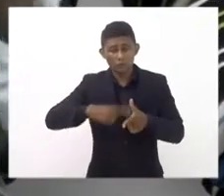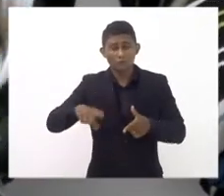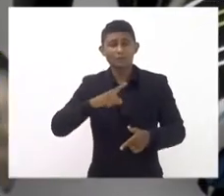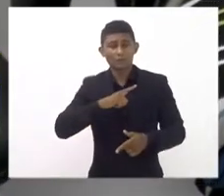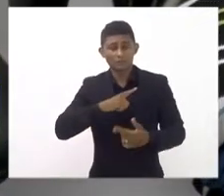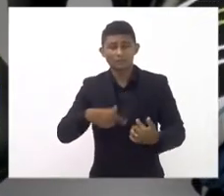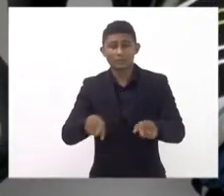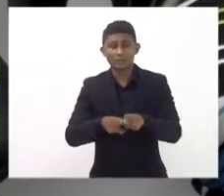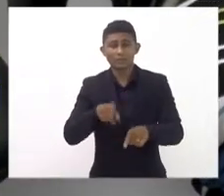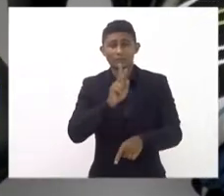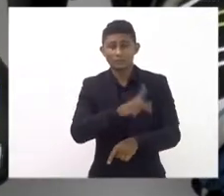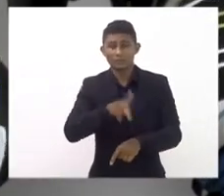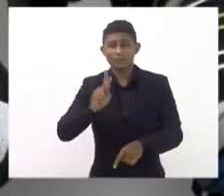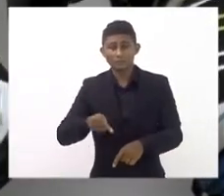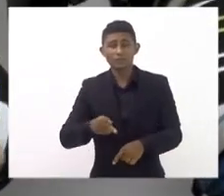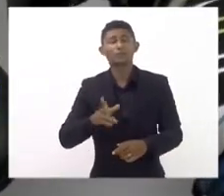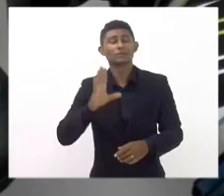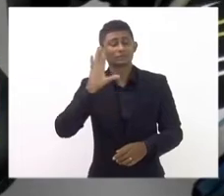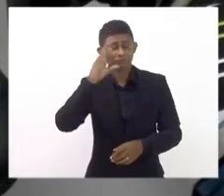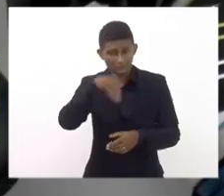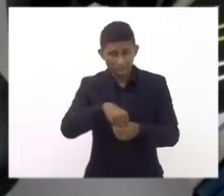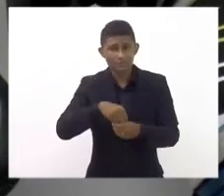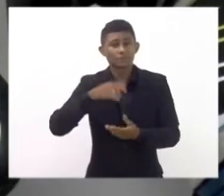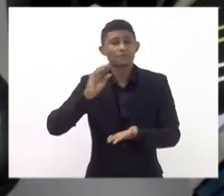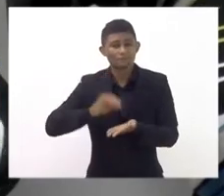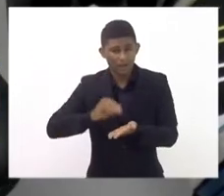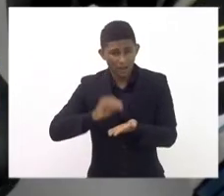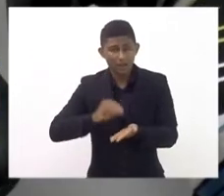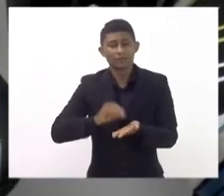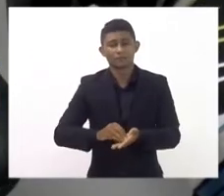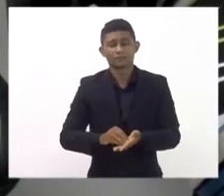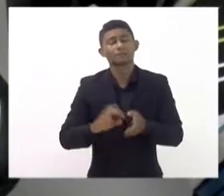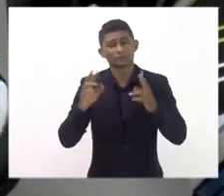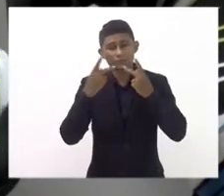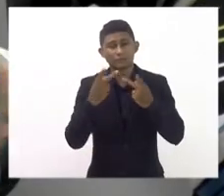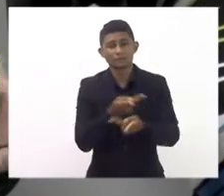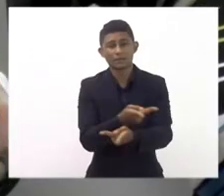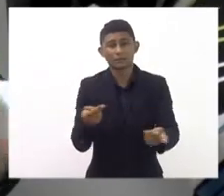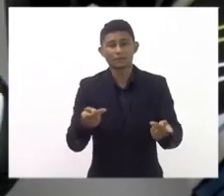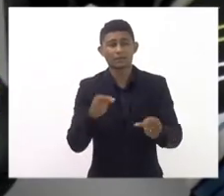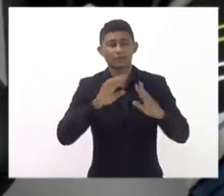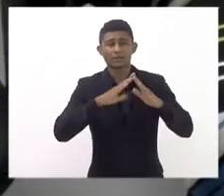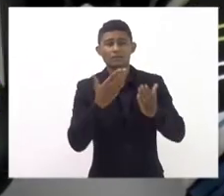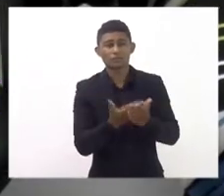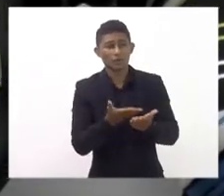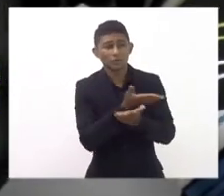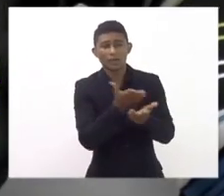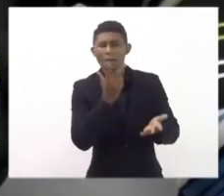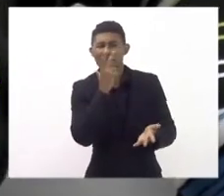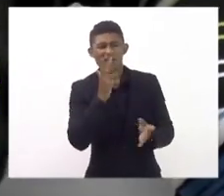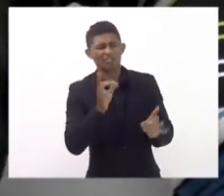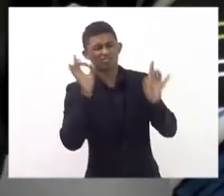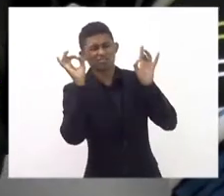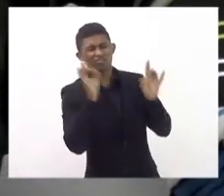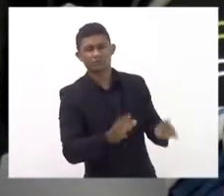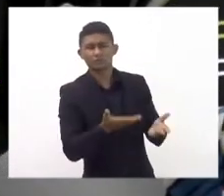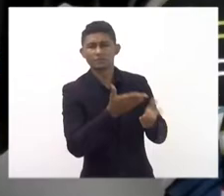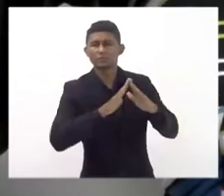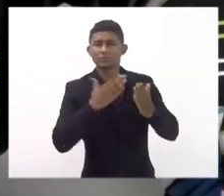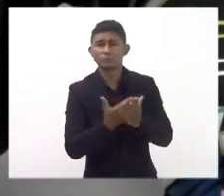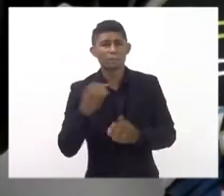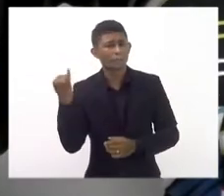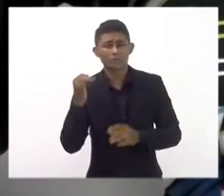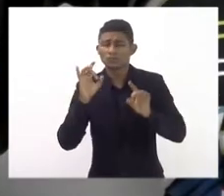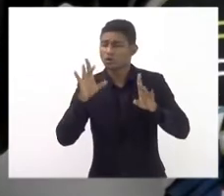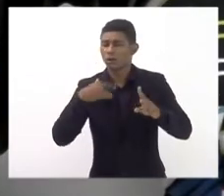queria deixar esse ponto aqui, porque é importante ter atenção à nossa escola, está sendo abandonada, uma escola tão importante. Enfim, só queria